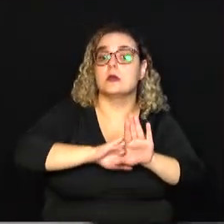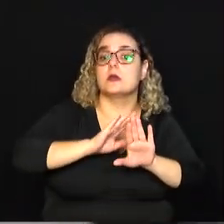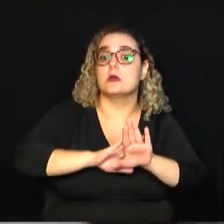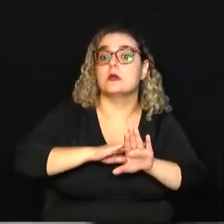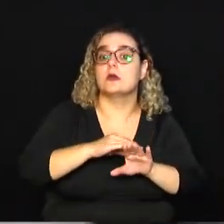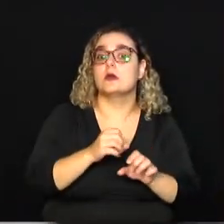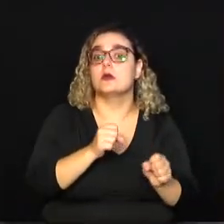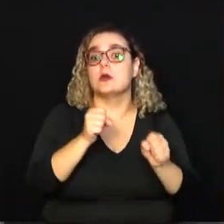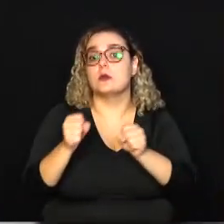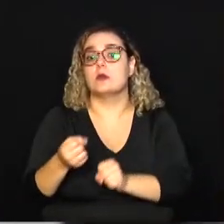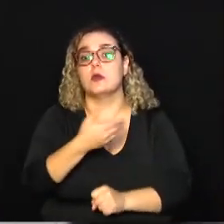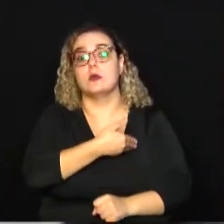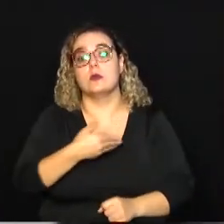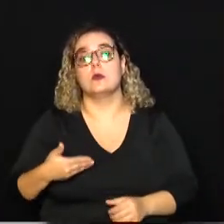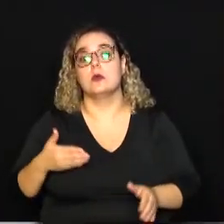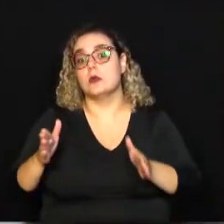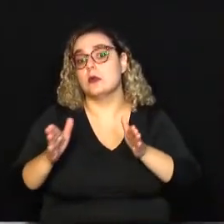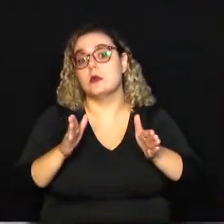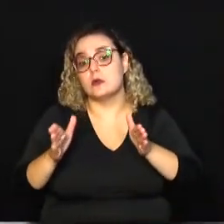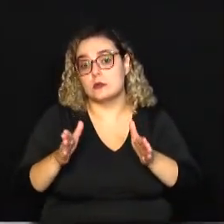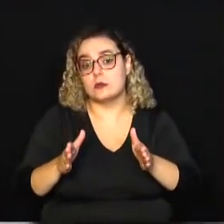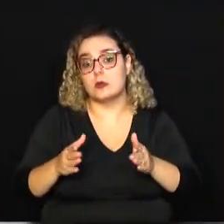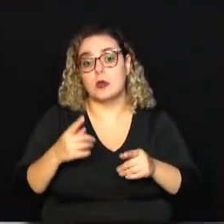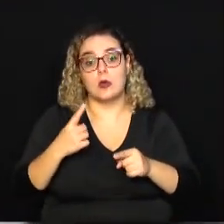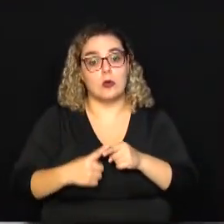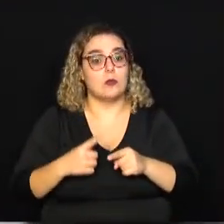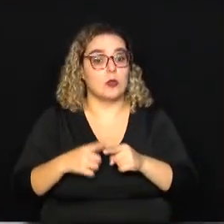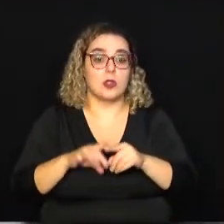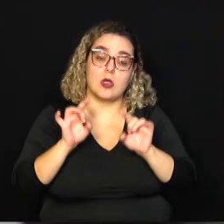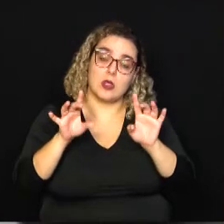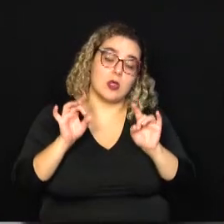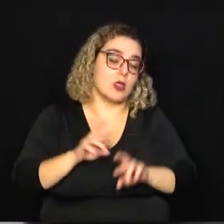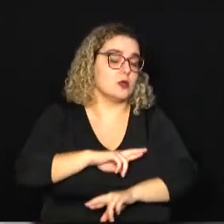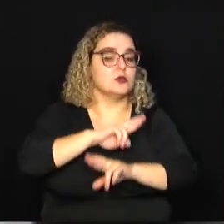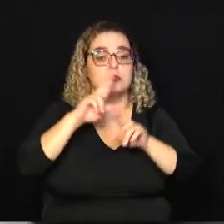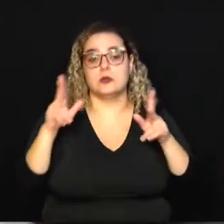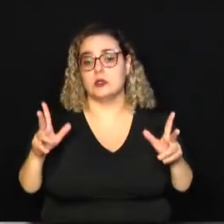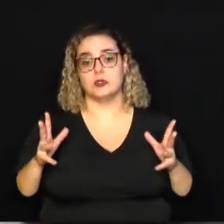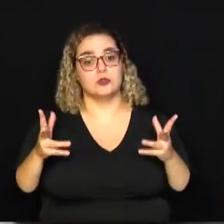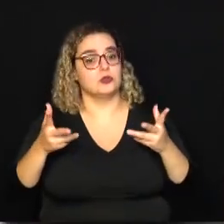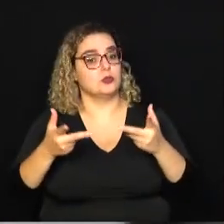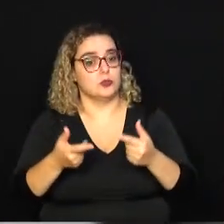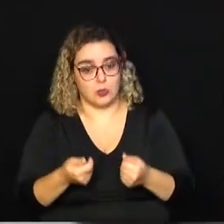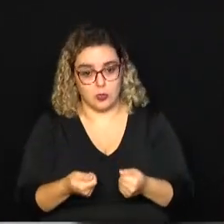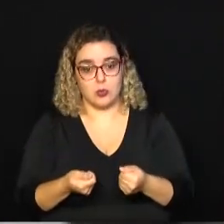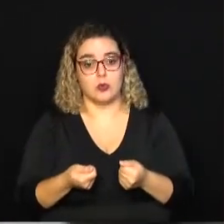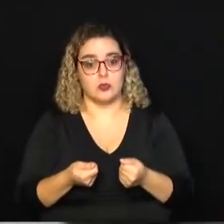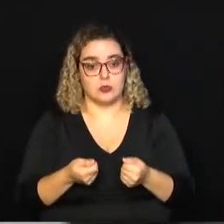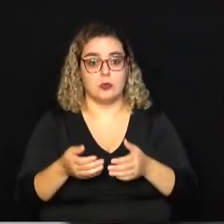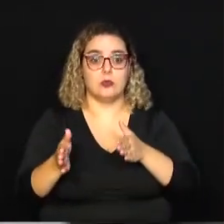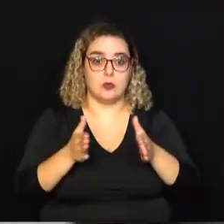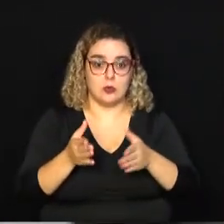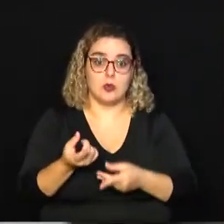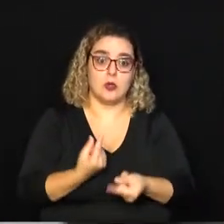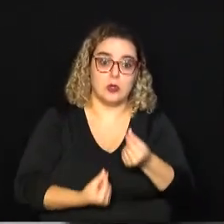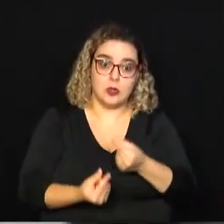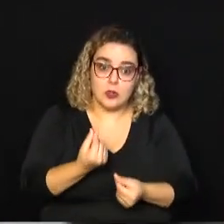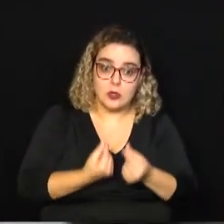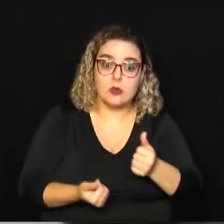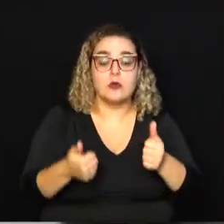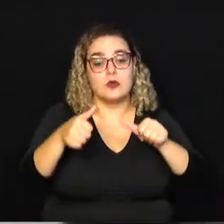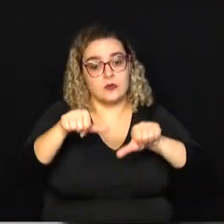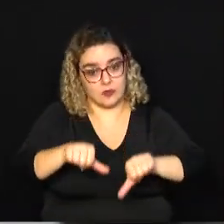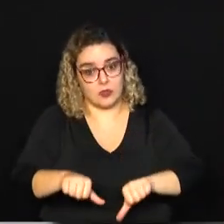assumir nesse momento, porque a verdade é que é um momento de profunda excepcionalidade, né? Todo mundo vai ficar realmente numa situação econômica mais precária,